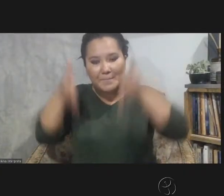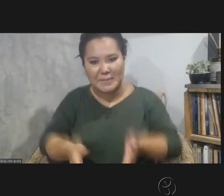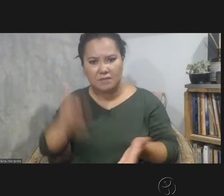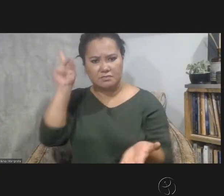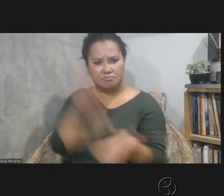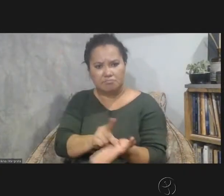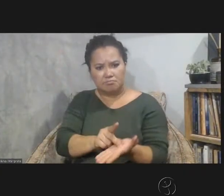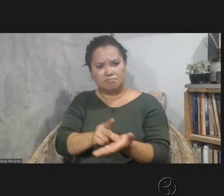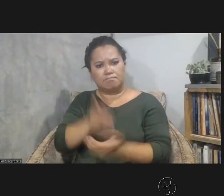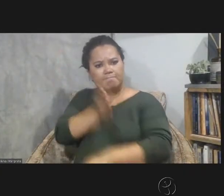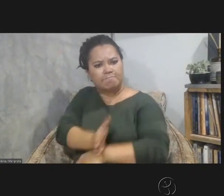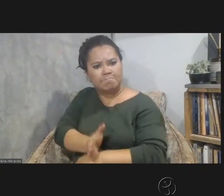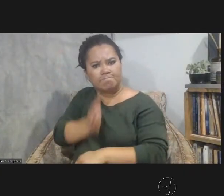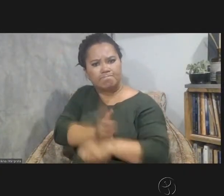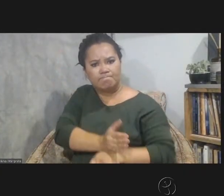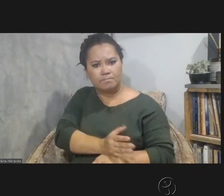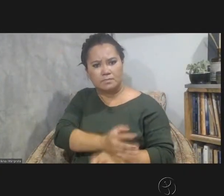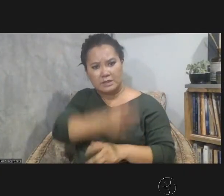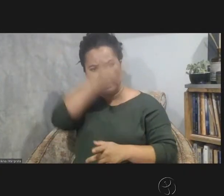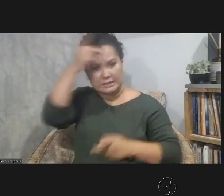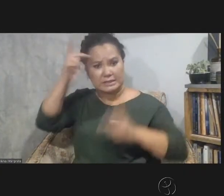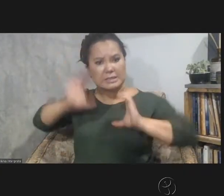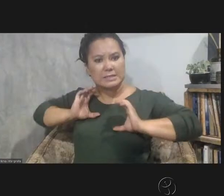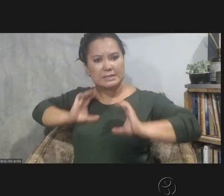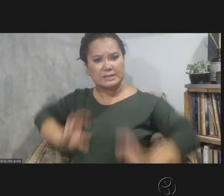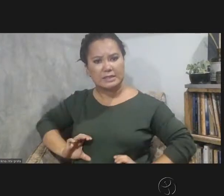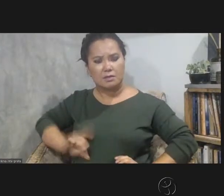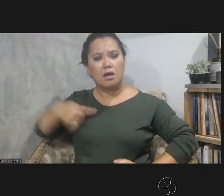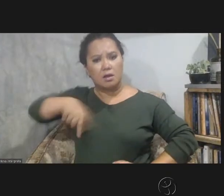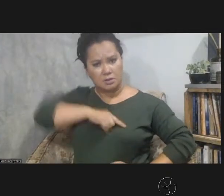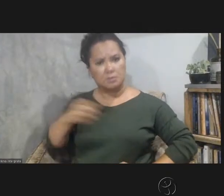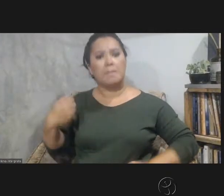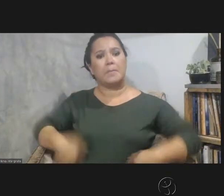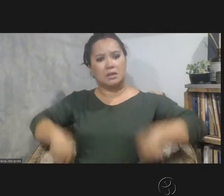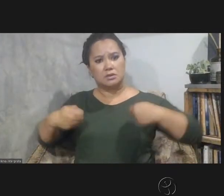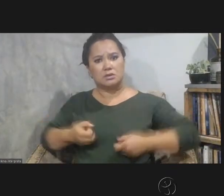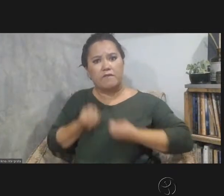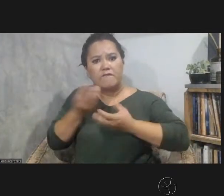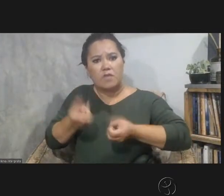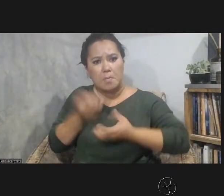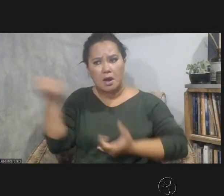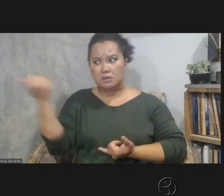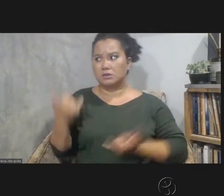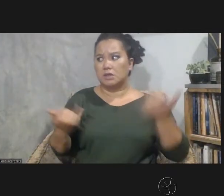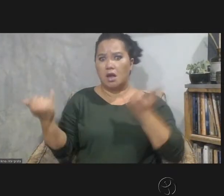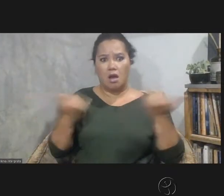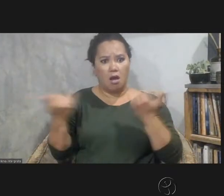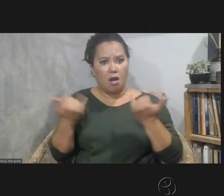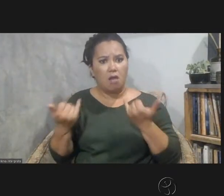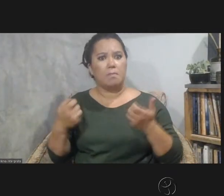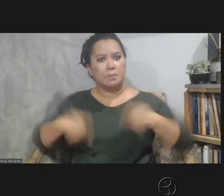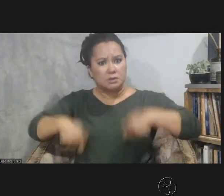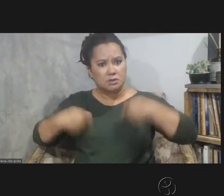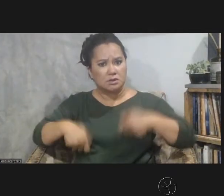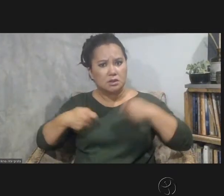como cidadãos formado, educado, tem que ser de